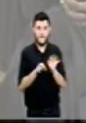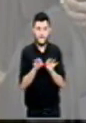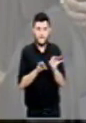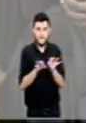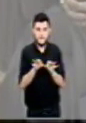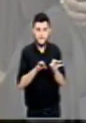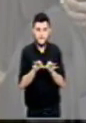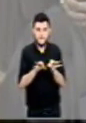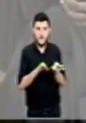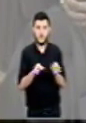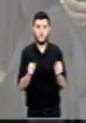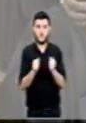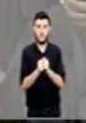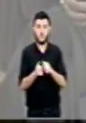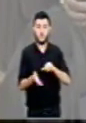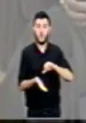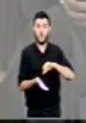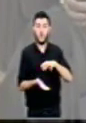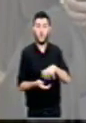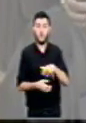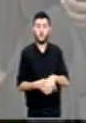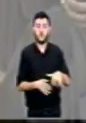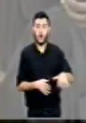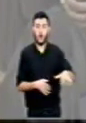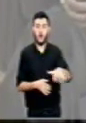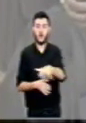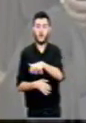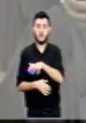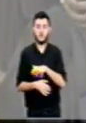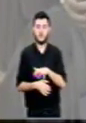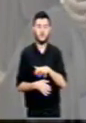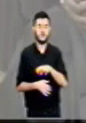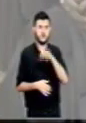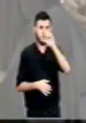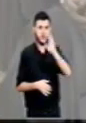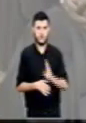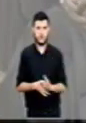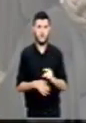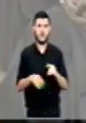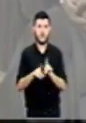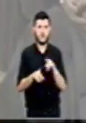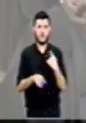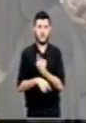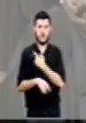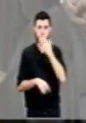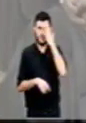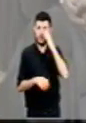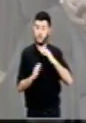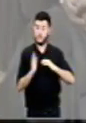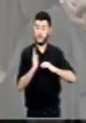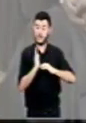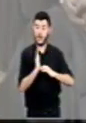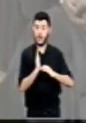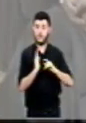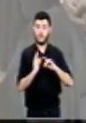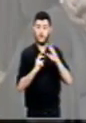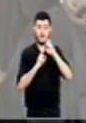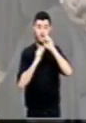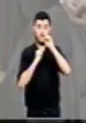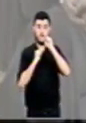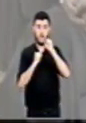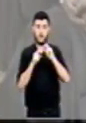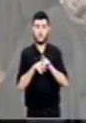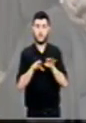procedimento tem previsão normativa no regulamento interno do Senado Federal, que tem força de lei.